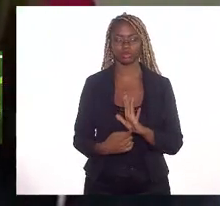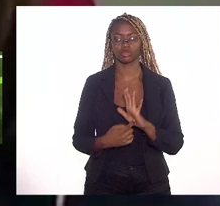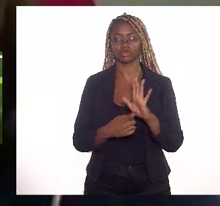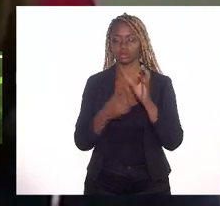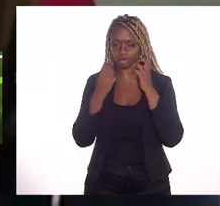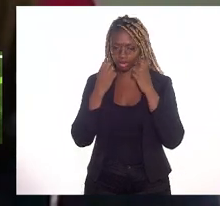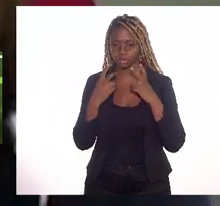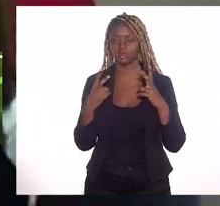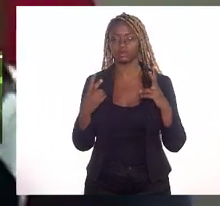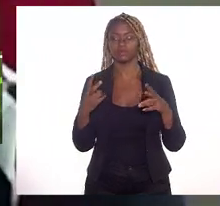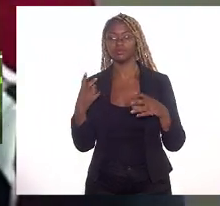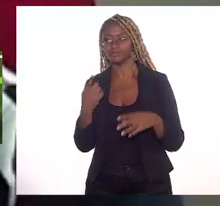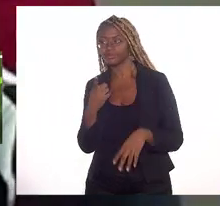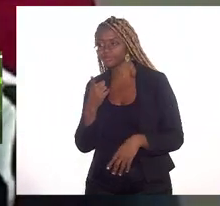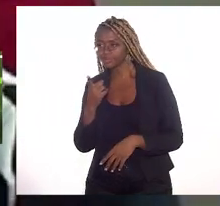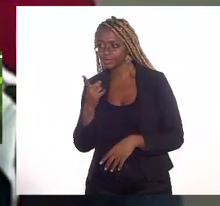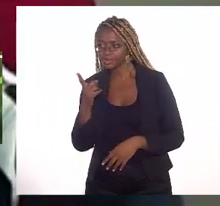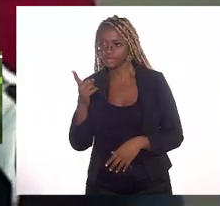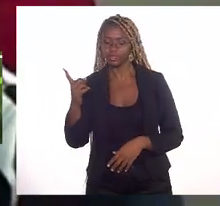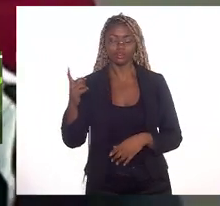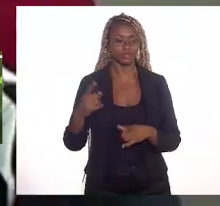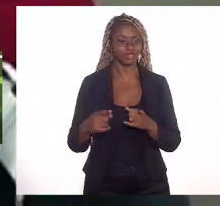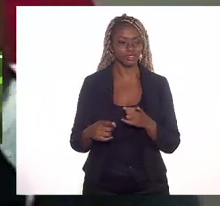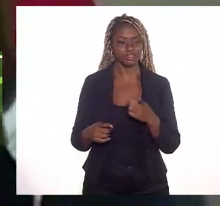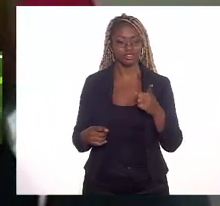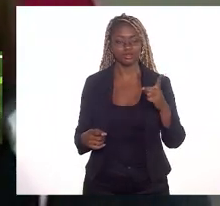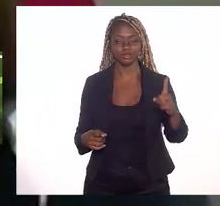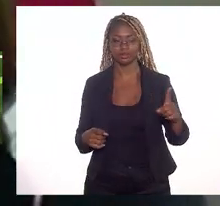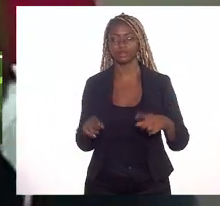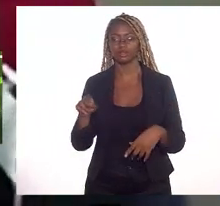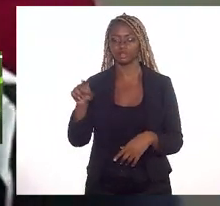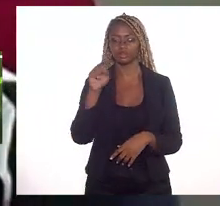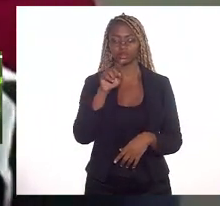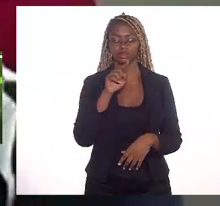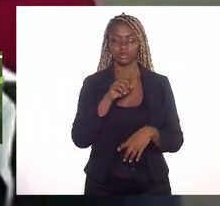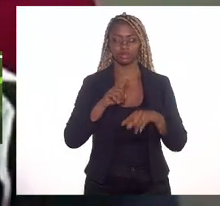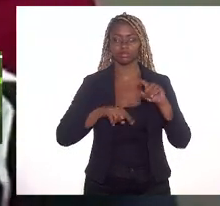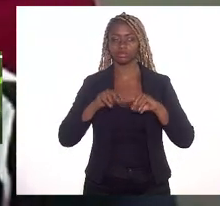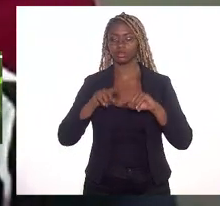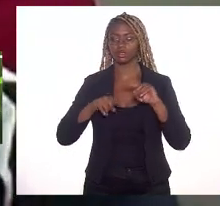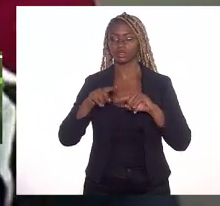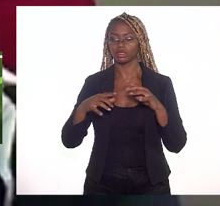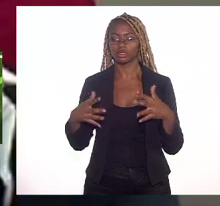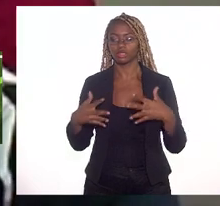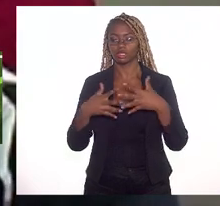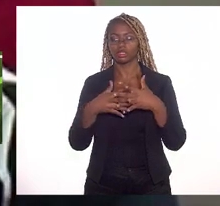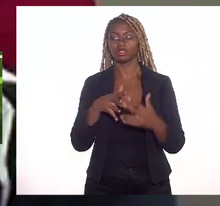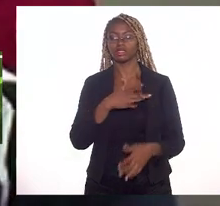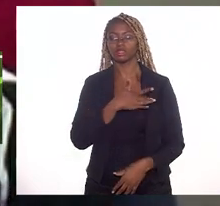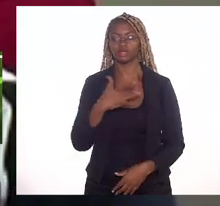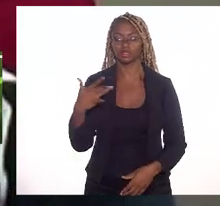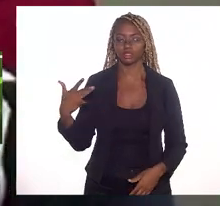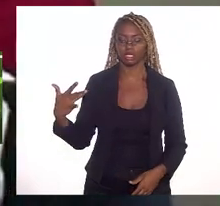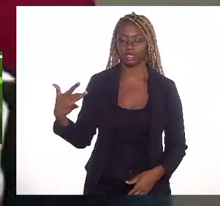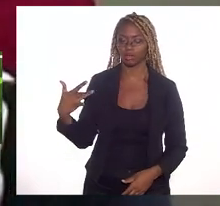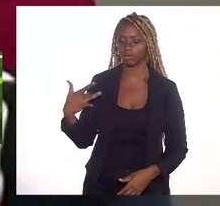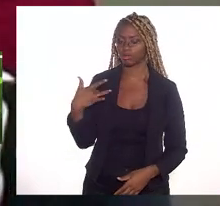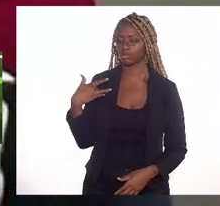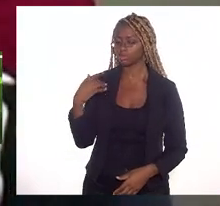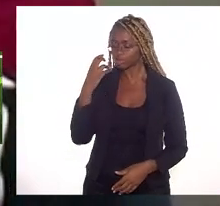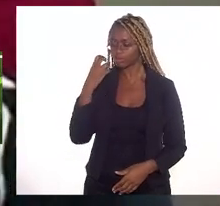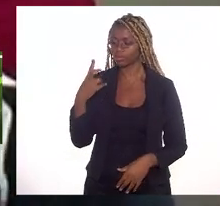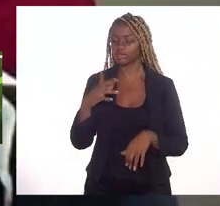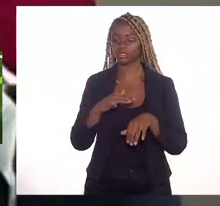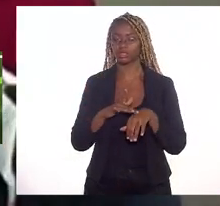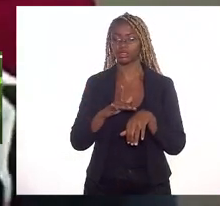sobre a interiorização, né, desses equipamentos da rede de saúde para atendimento das doenças